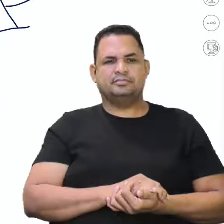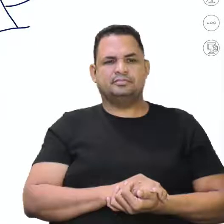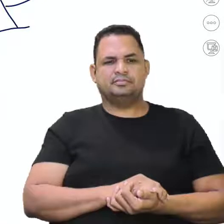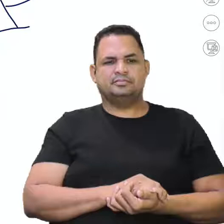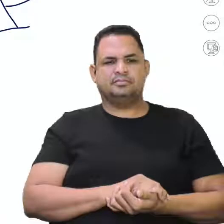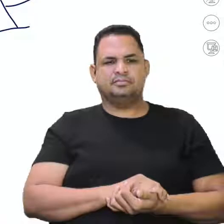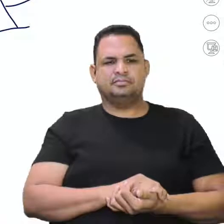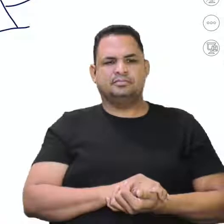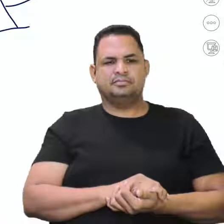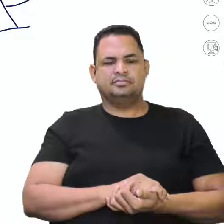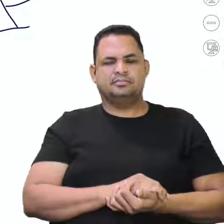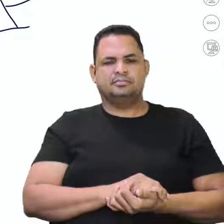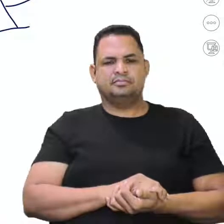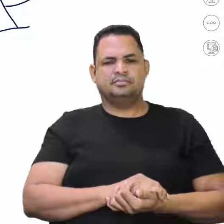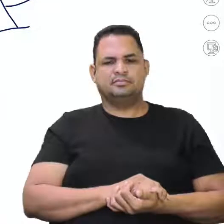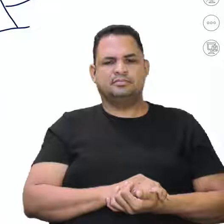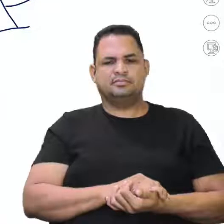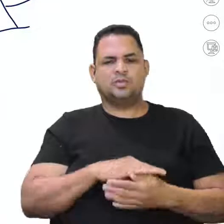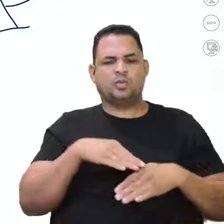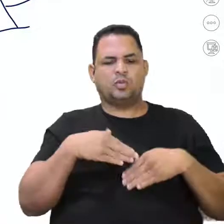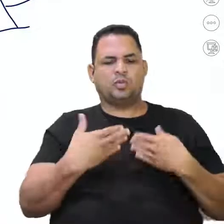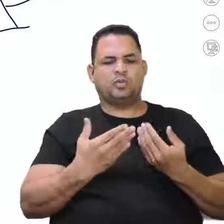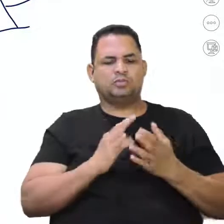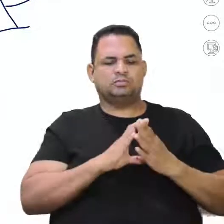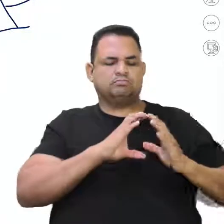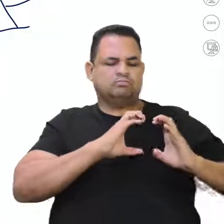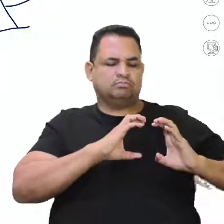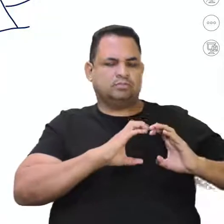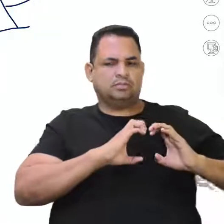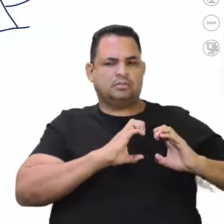because when you fall in love, quando você se